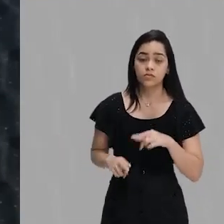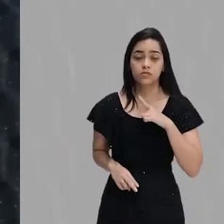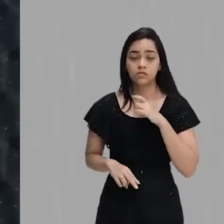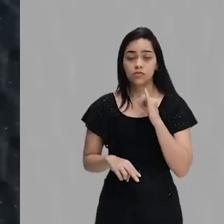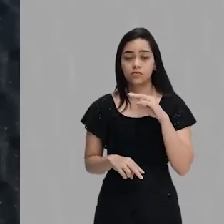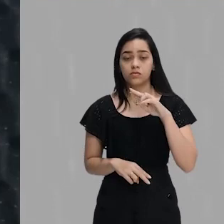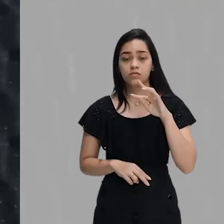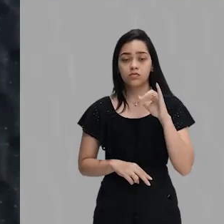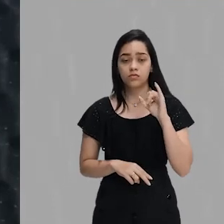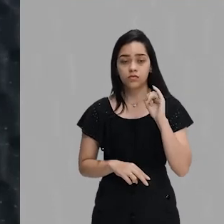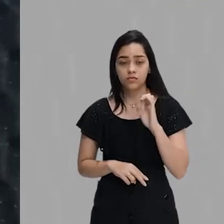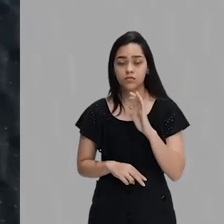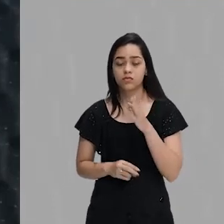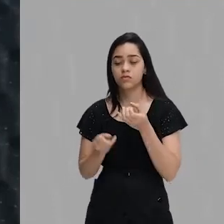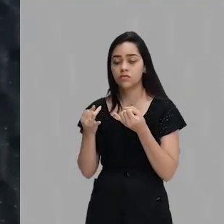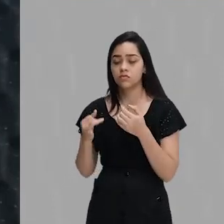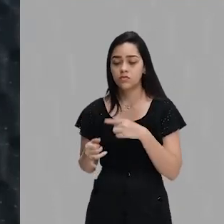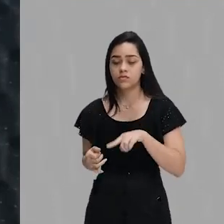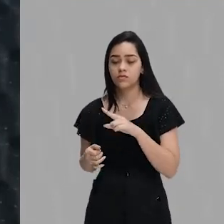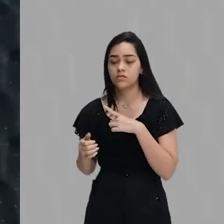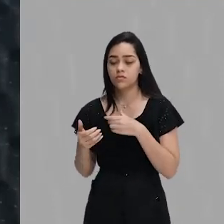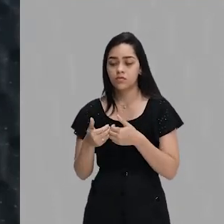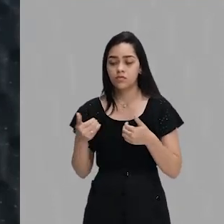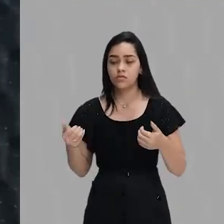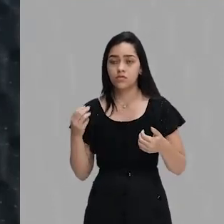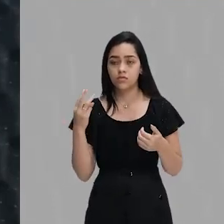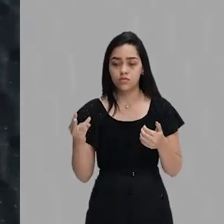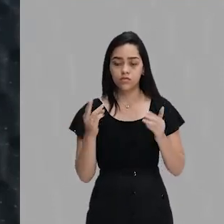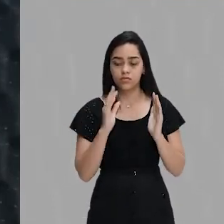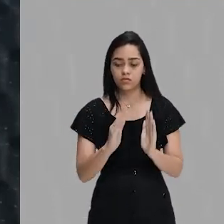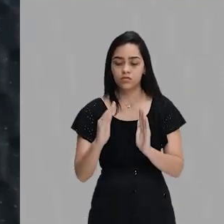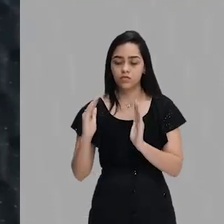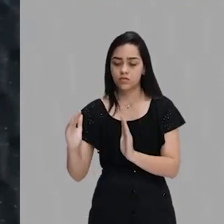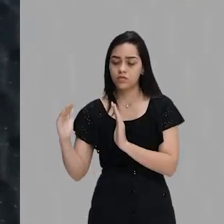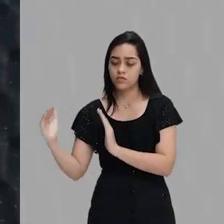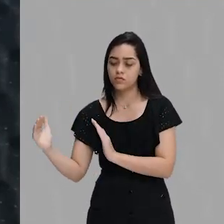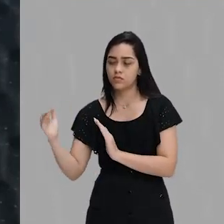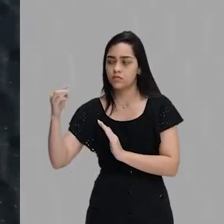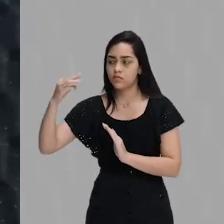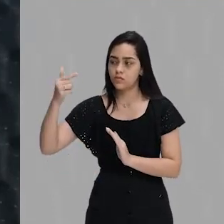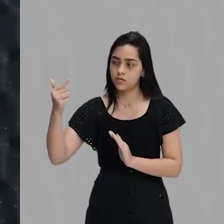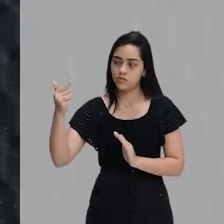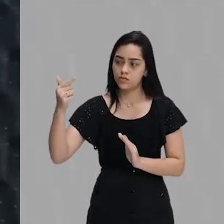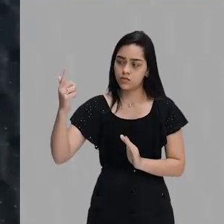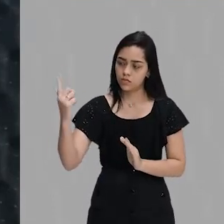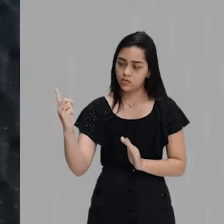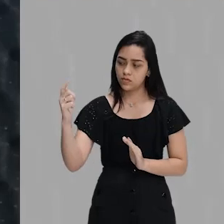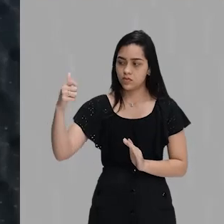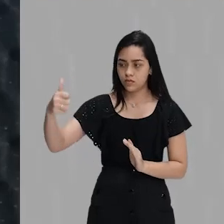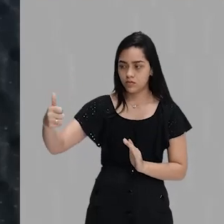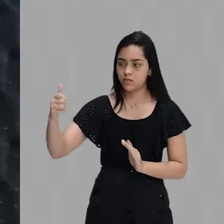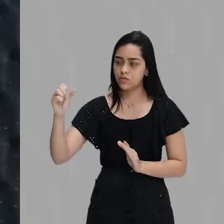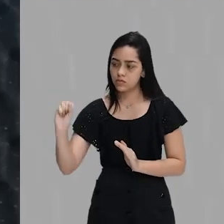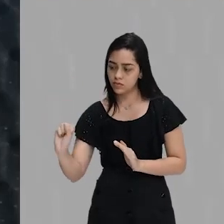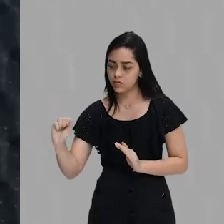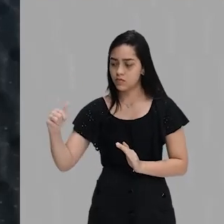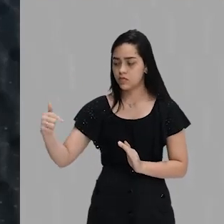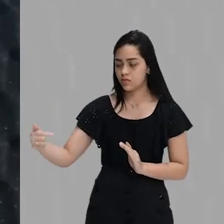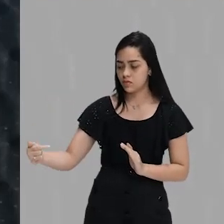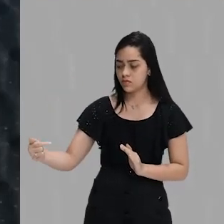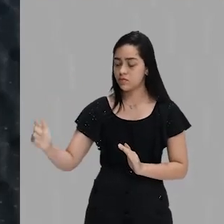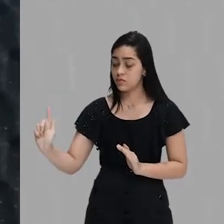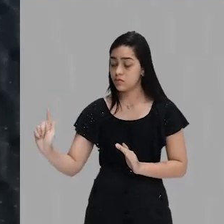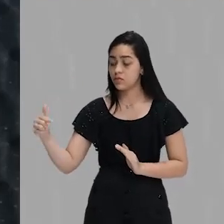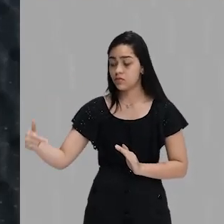intérfase, como eu já falei para vocês, ela é dividida em três fases. A fase G1, a fase S e a fase